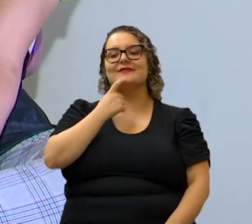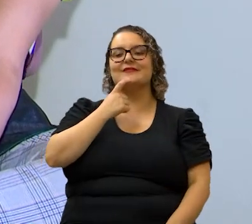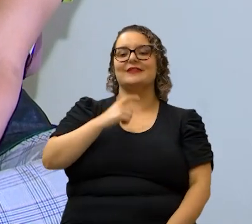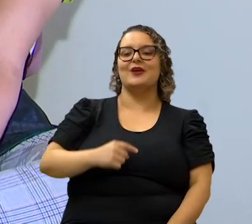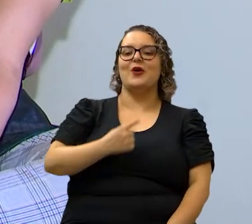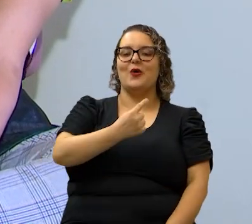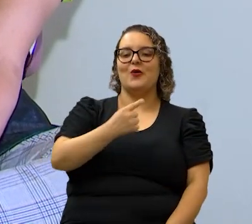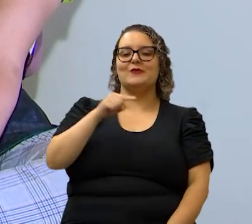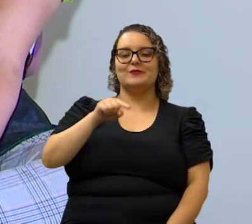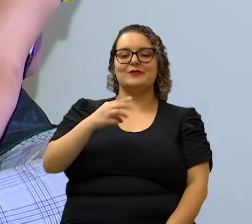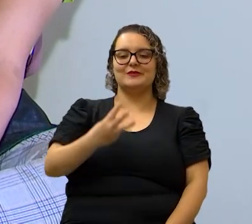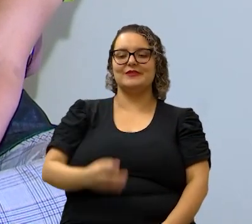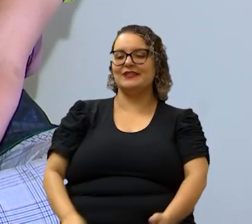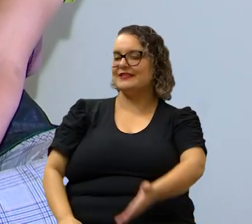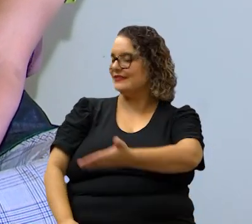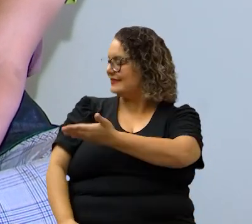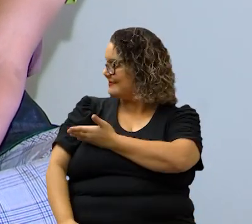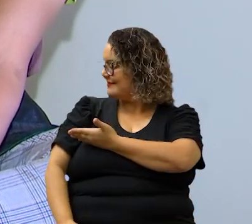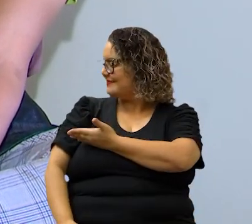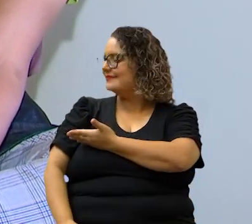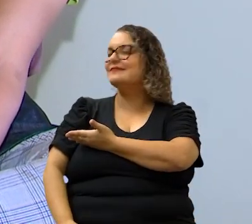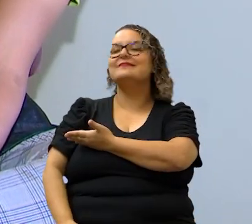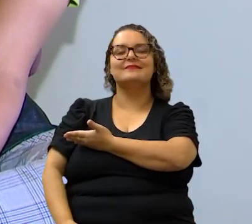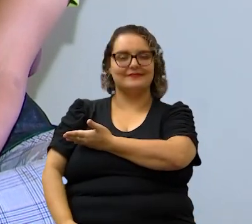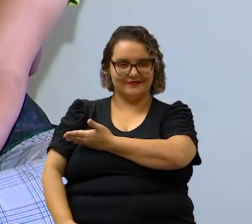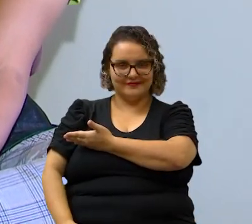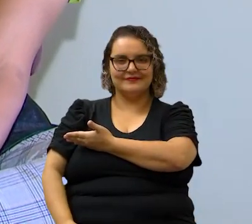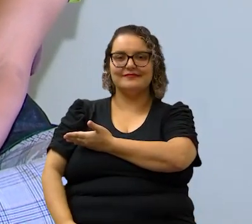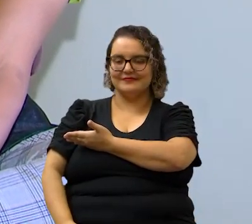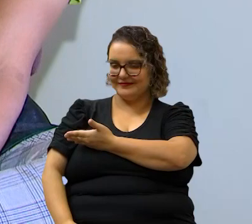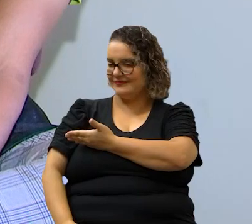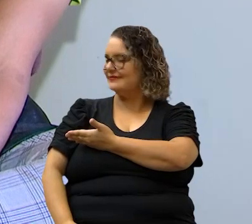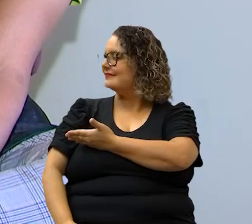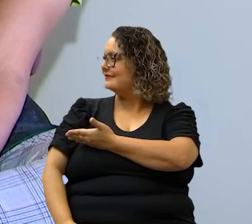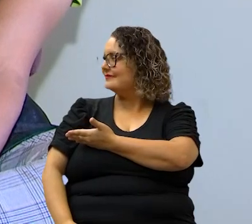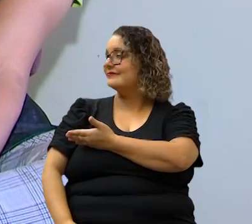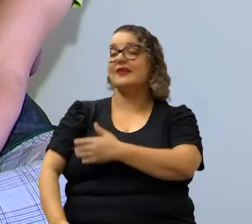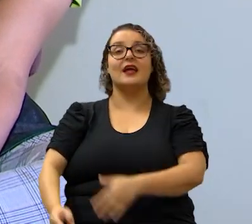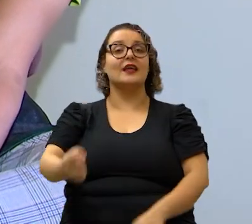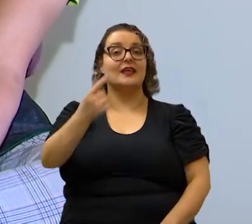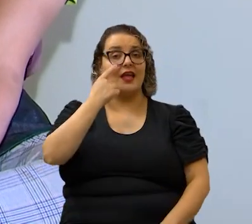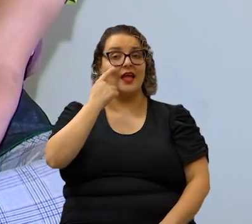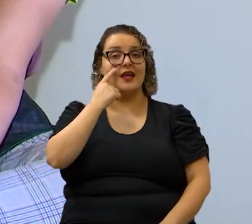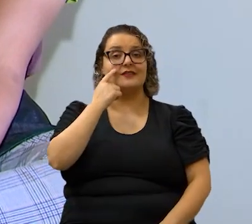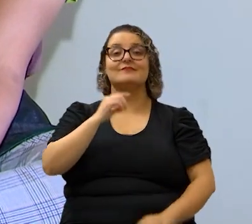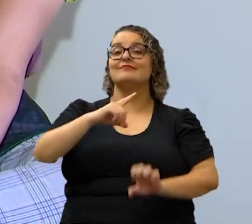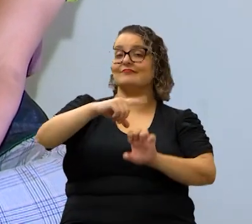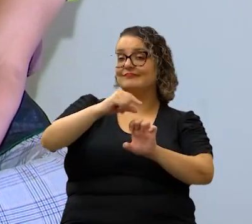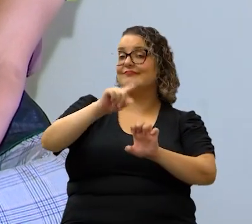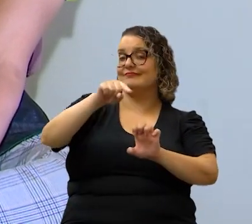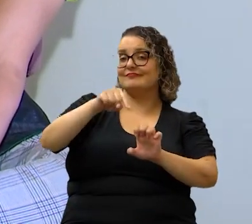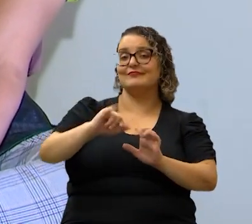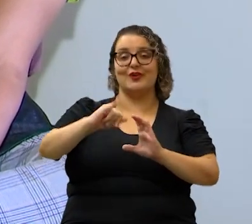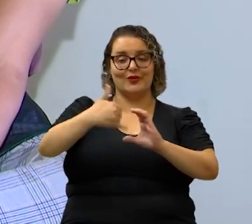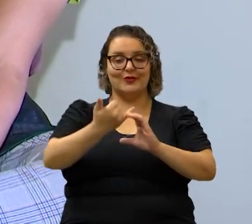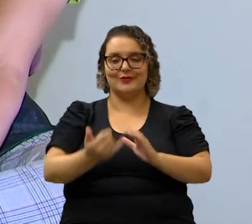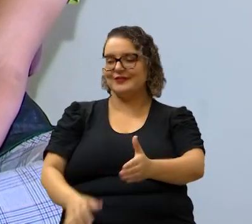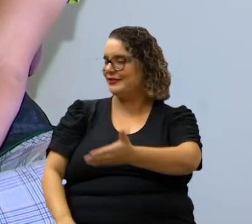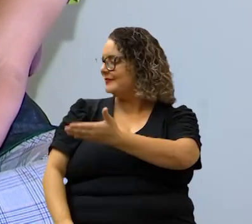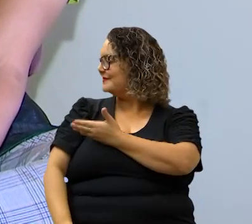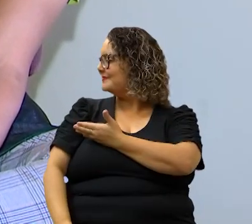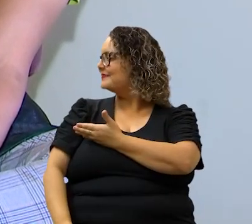nos canais 11.3, 4 da NET, 9 da Vivo Fibra. Quer assistir o Ser Empreendedor no YouTube? Tá